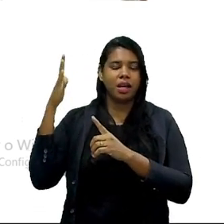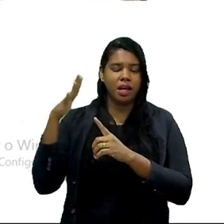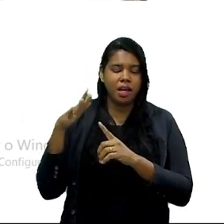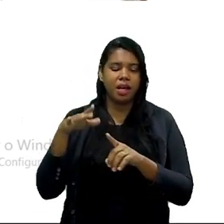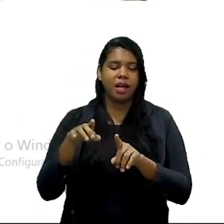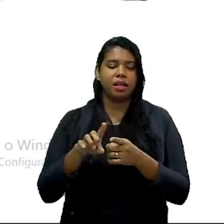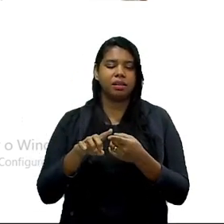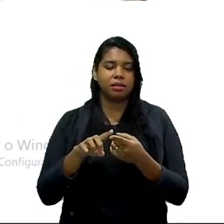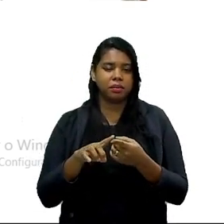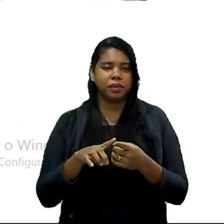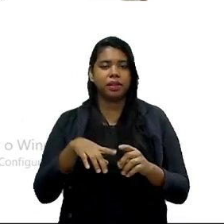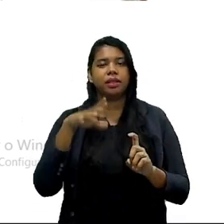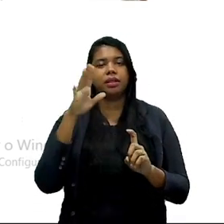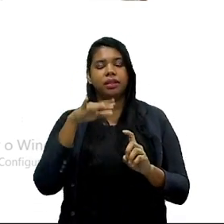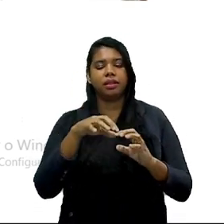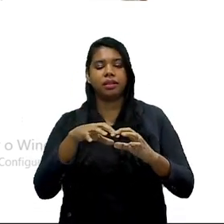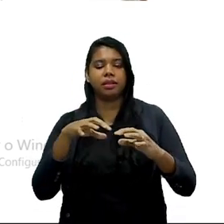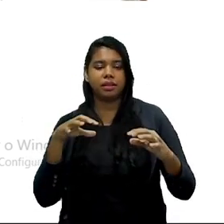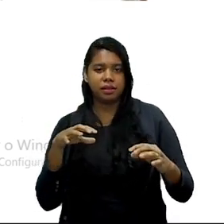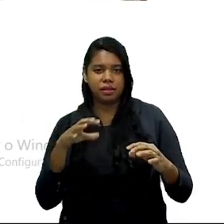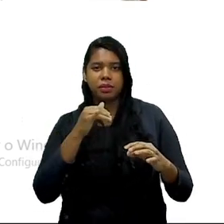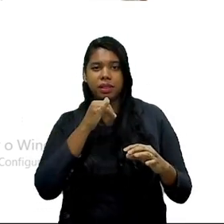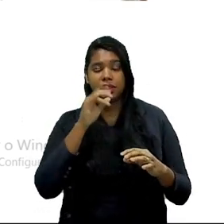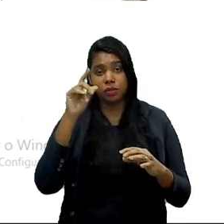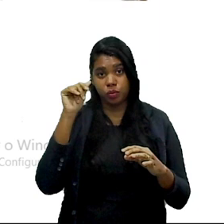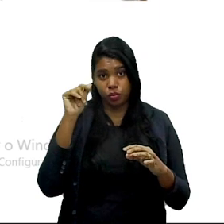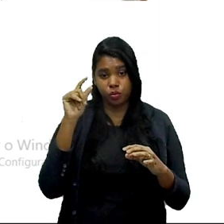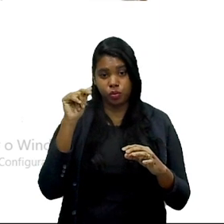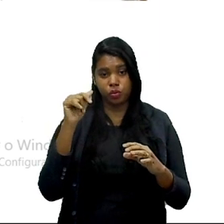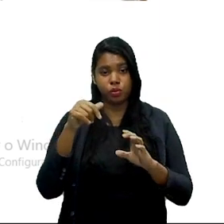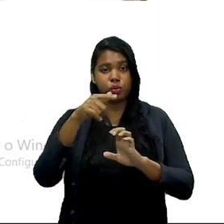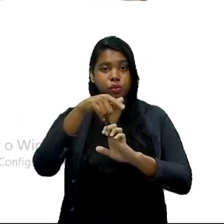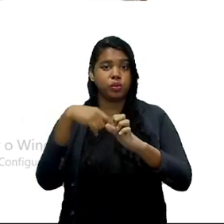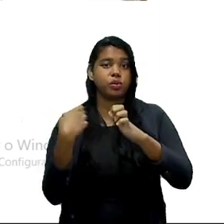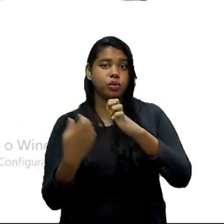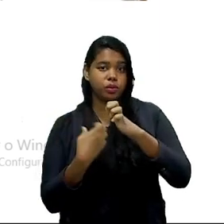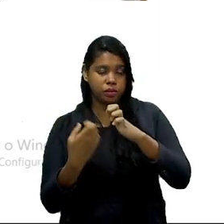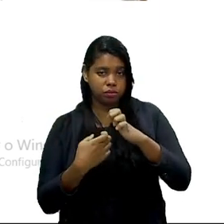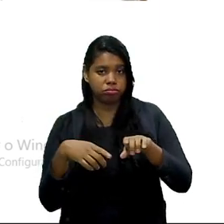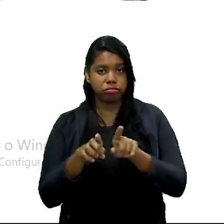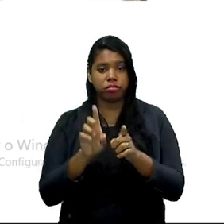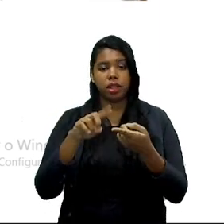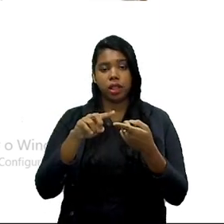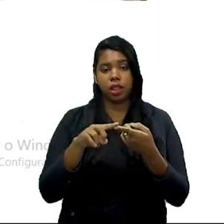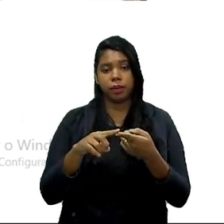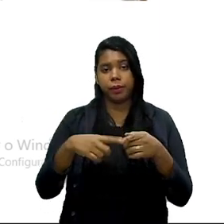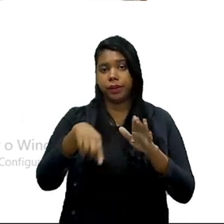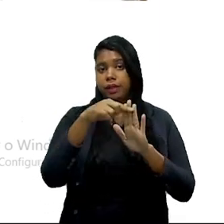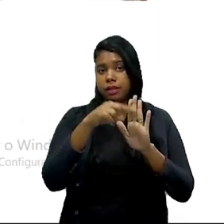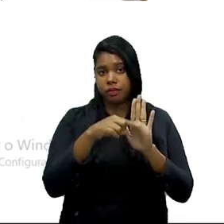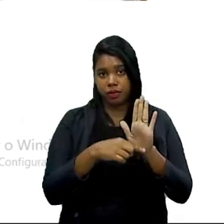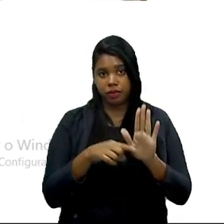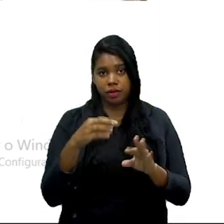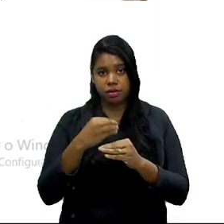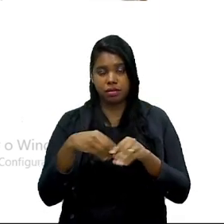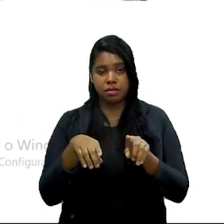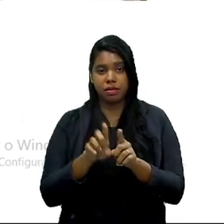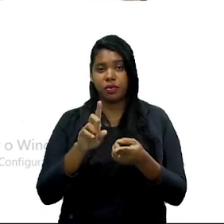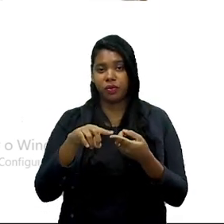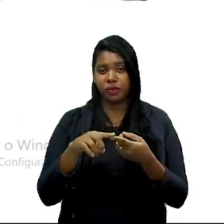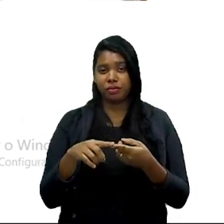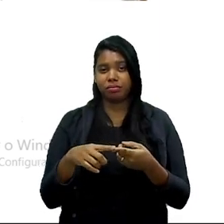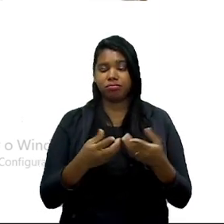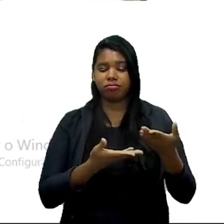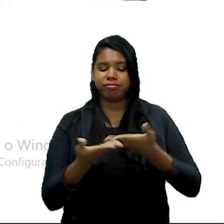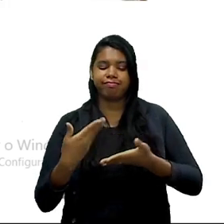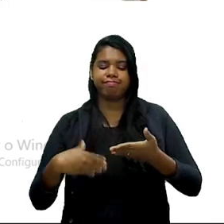relação entre a separação entre custos fixos e custos variáveis. Só que essa classificação, isso depende muito do porte